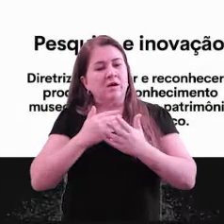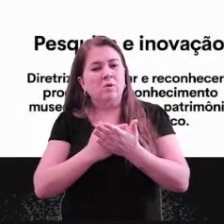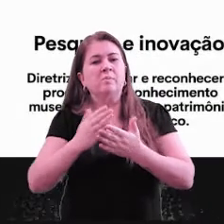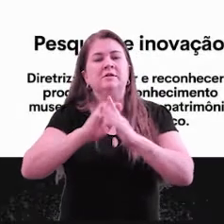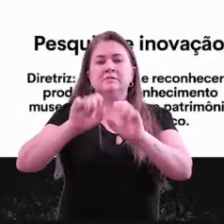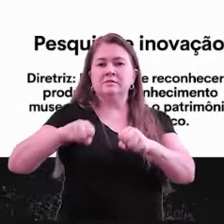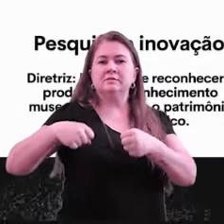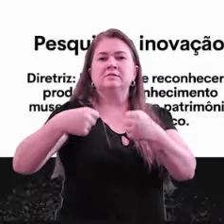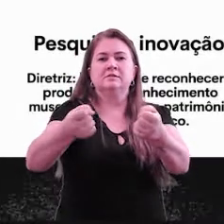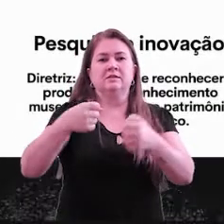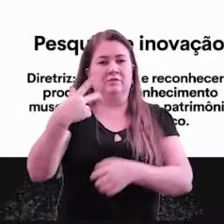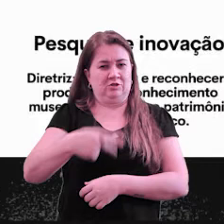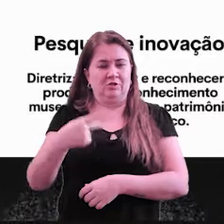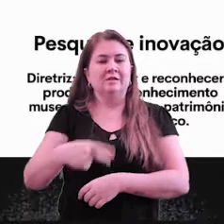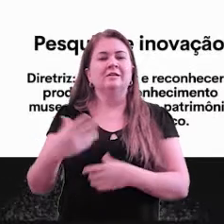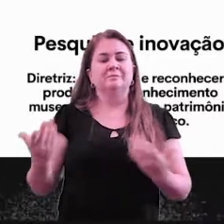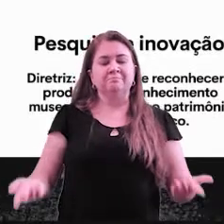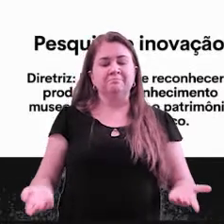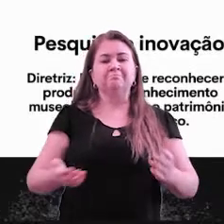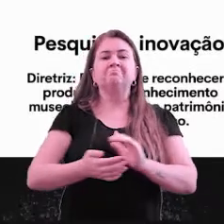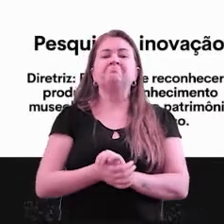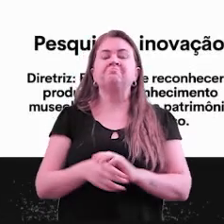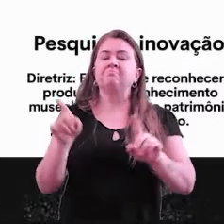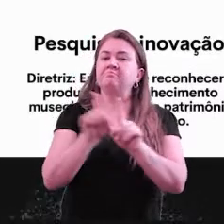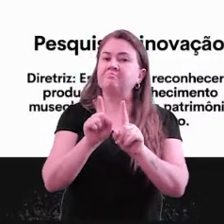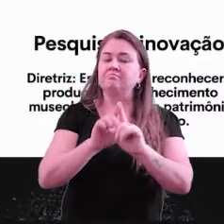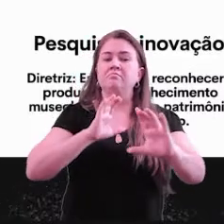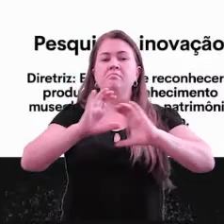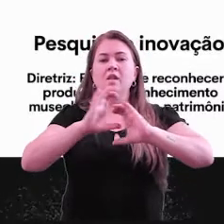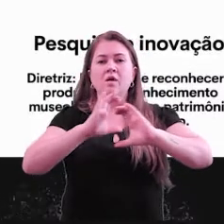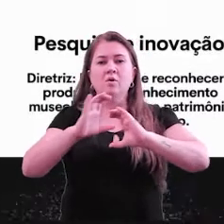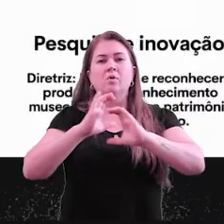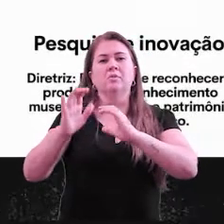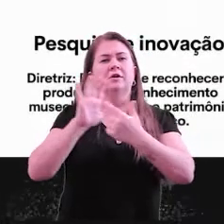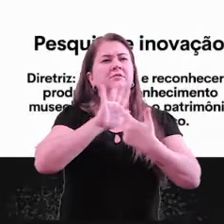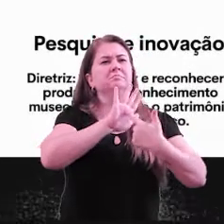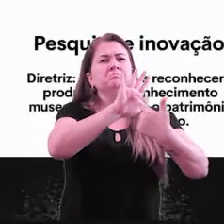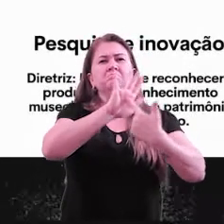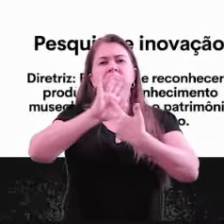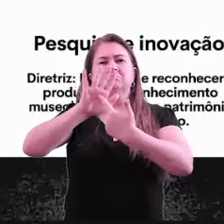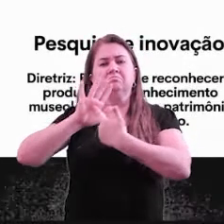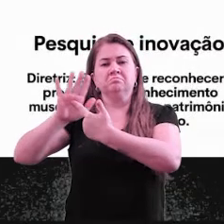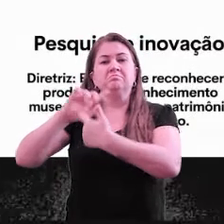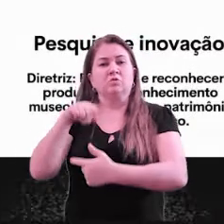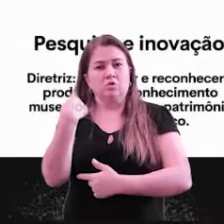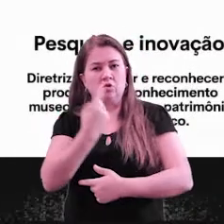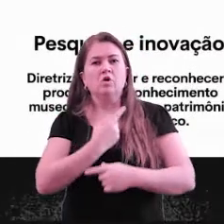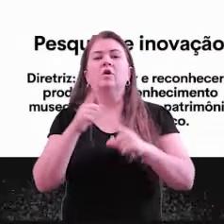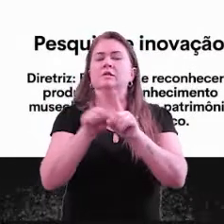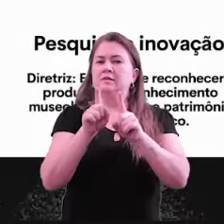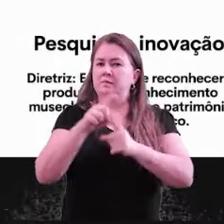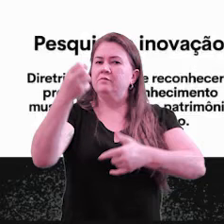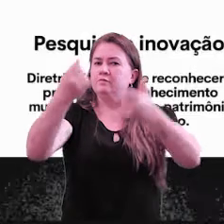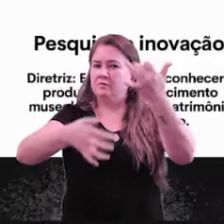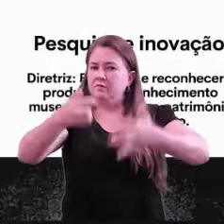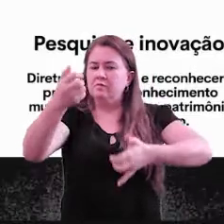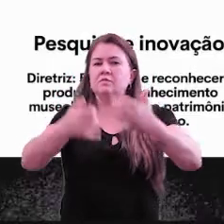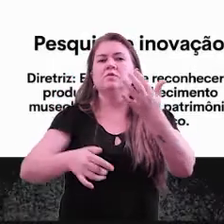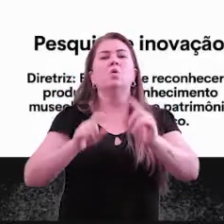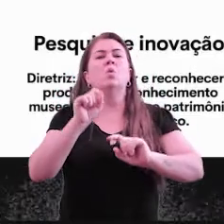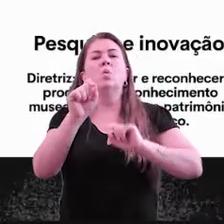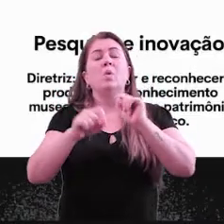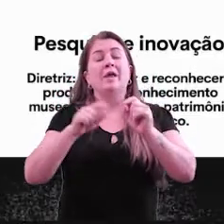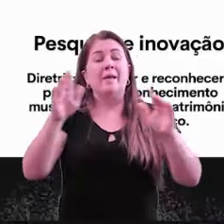da comunicação e exposições, que também nós vamos conversar hoje, que é de qualificar as ações de comunicação e exposição dos museus de